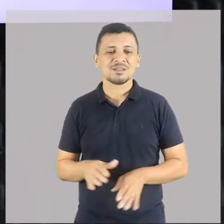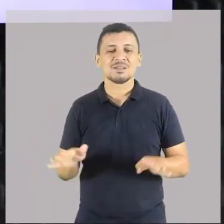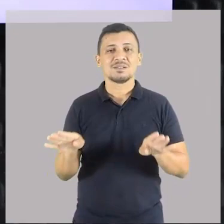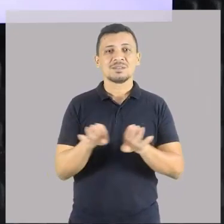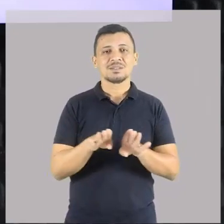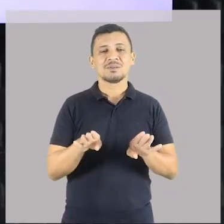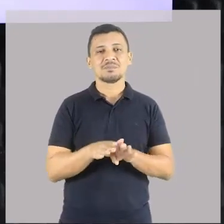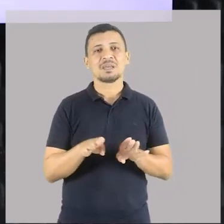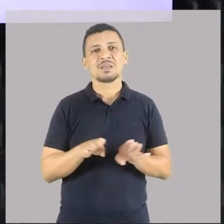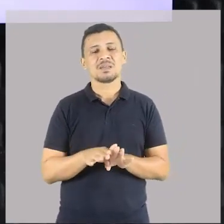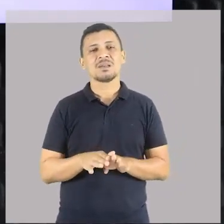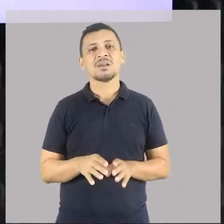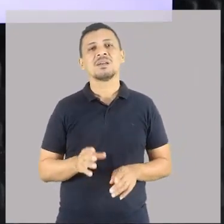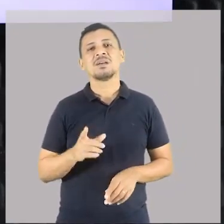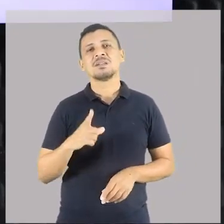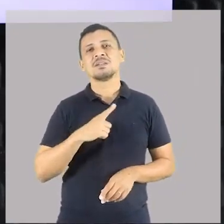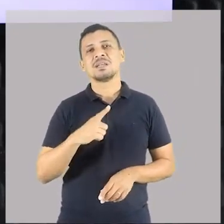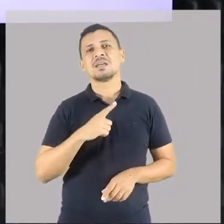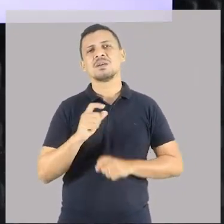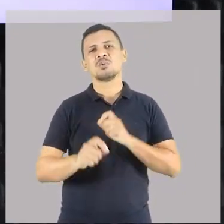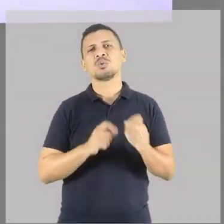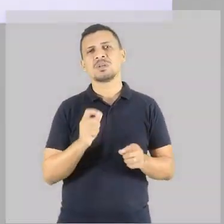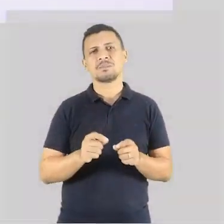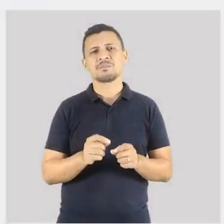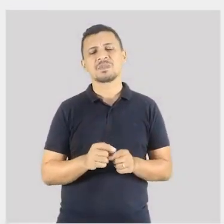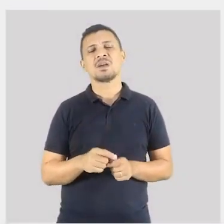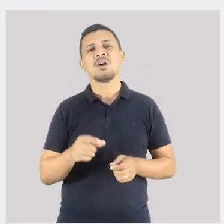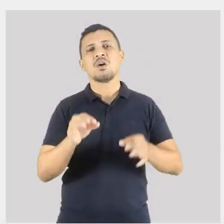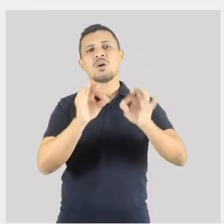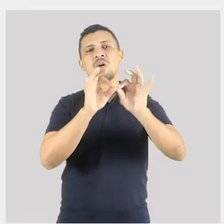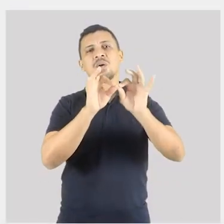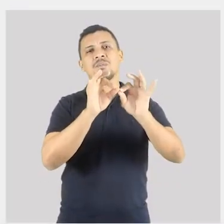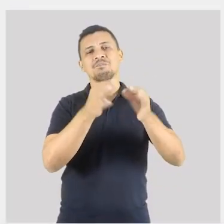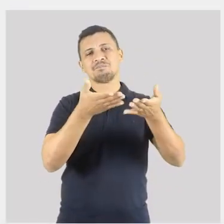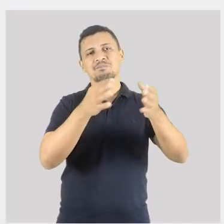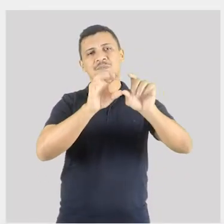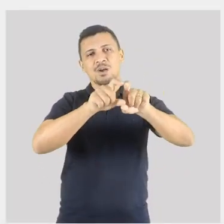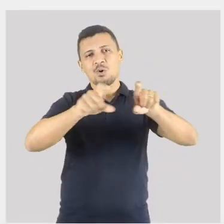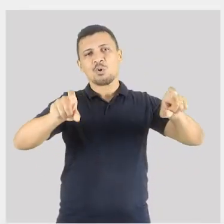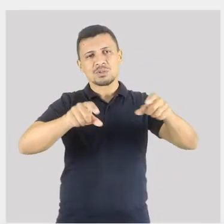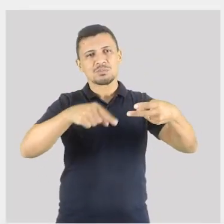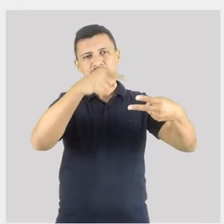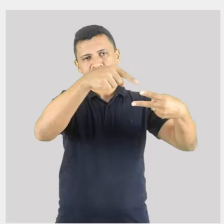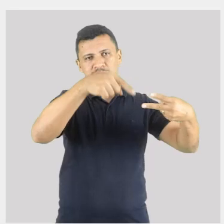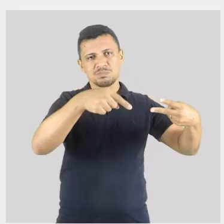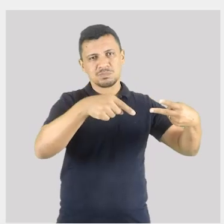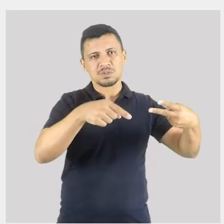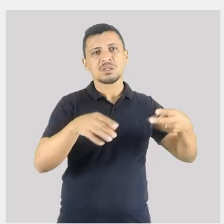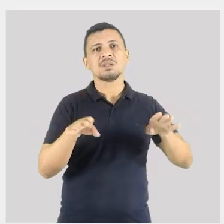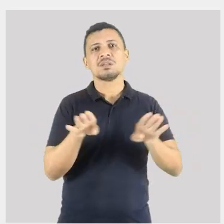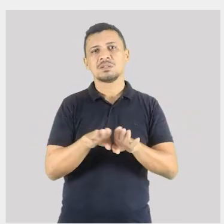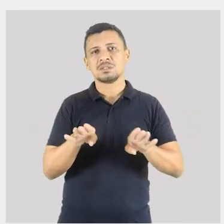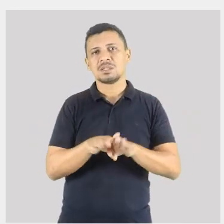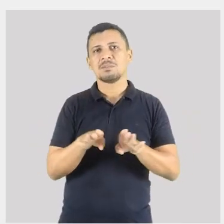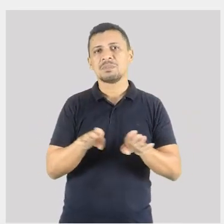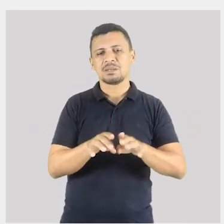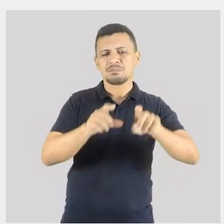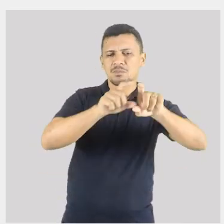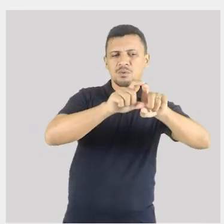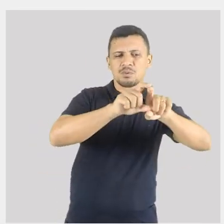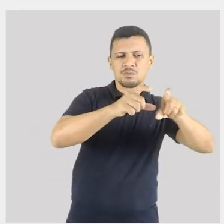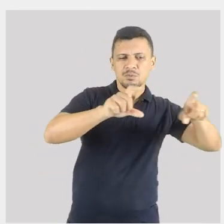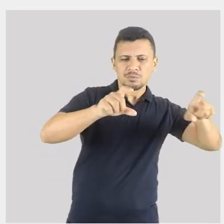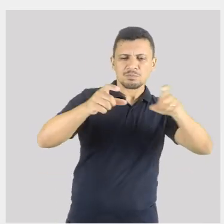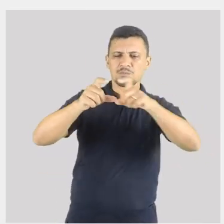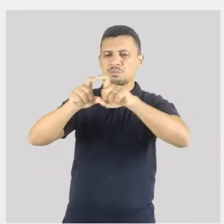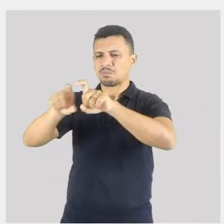por coordenação, que nós vamos ter as orações assindéticas e sindéticas, nós temos também o período composto por subordinação.